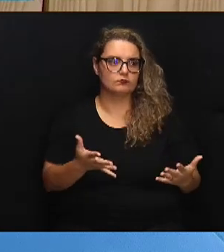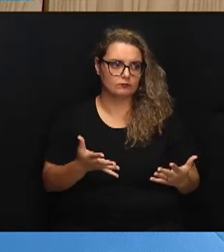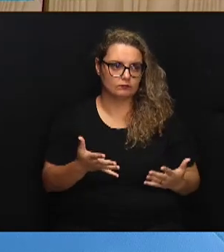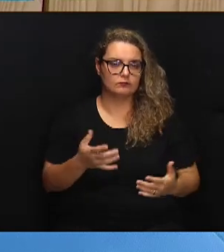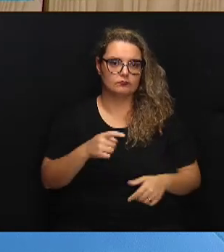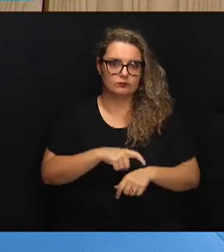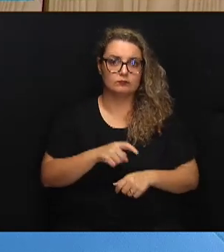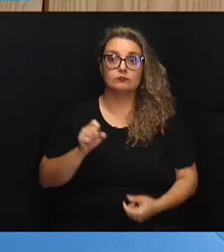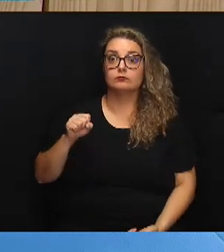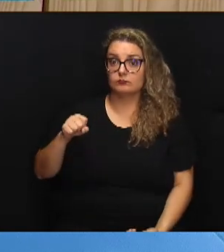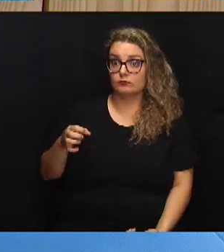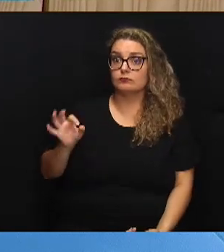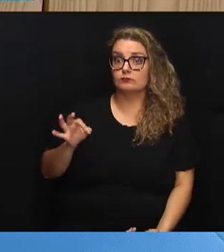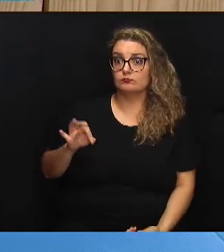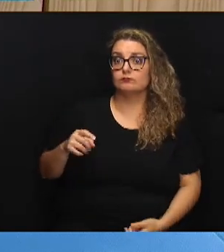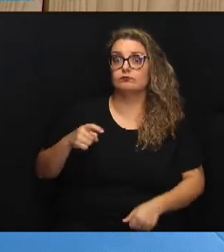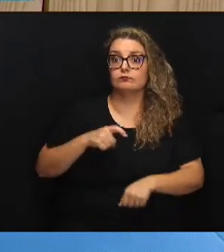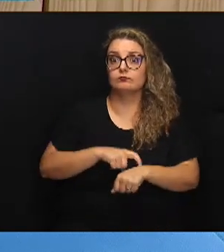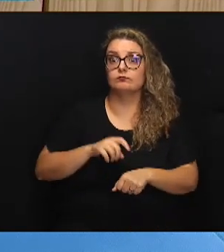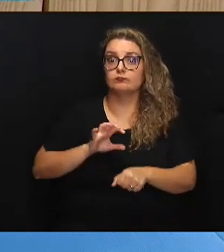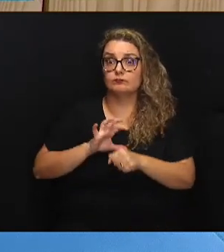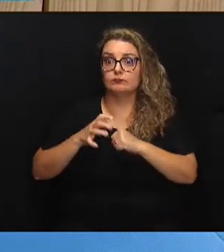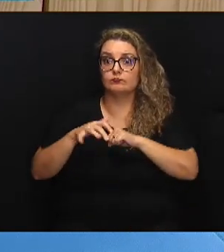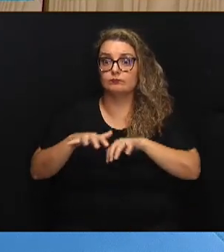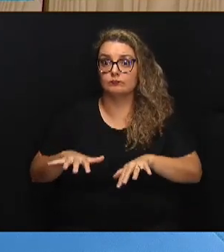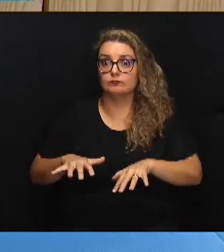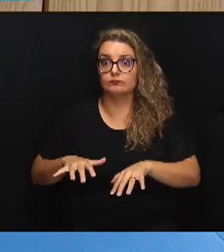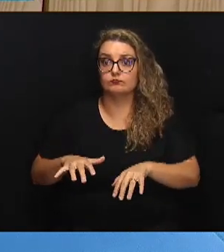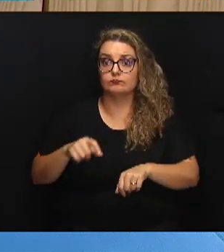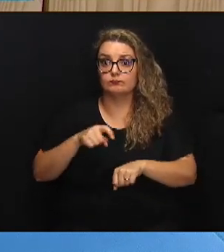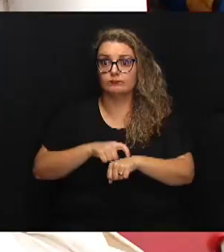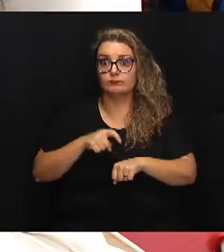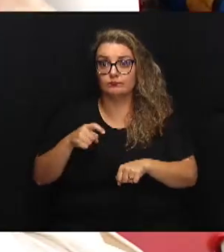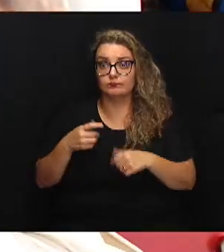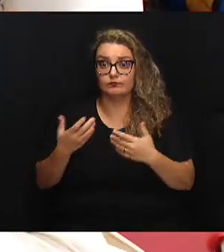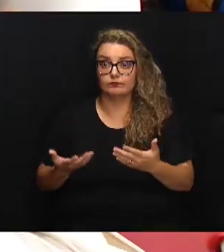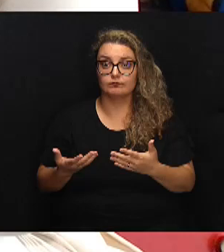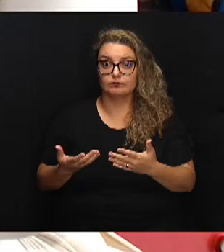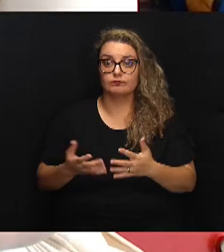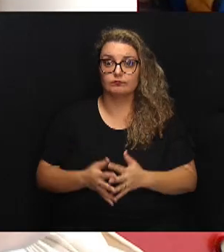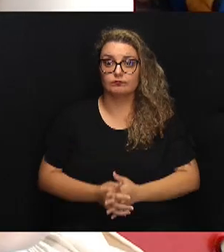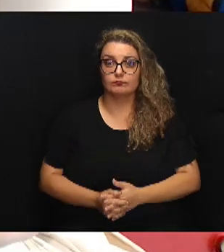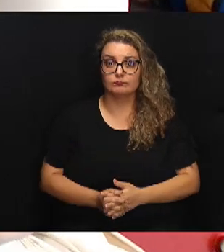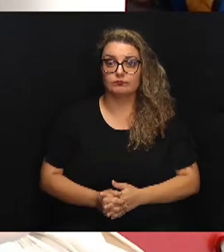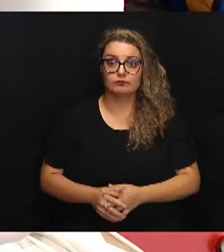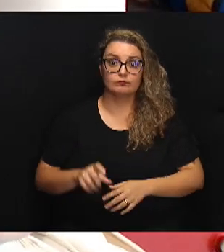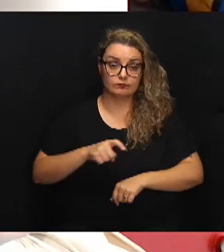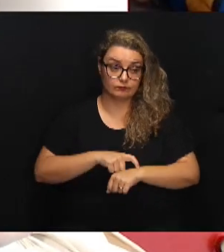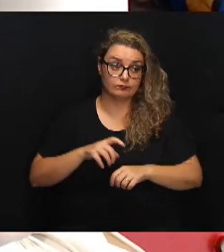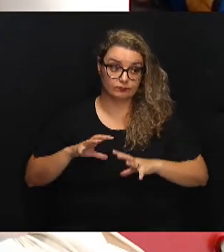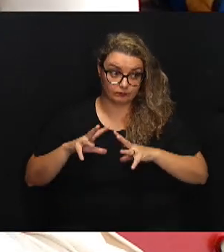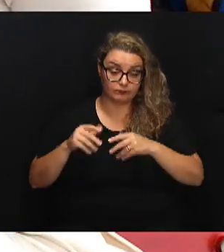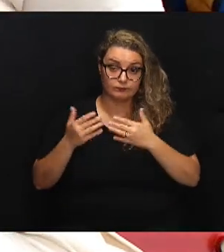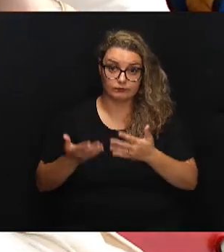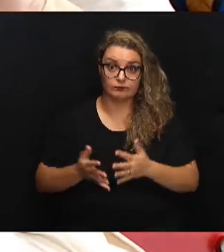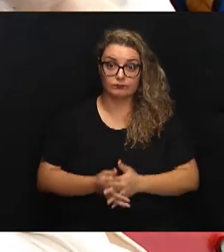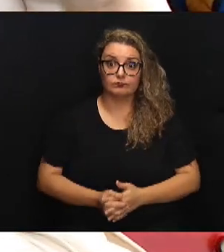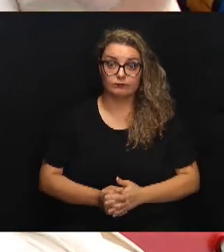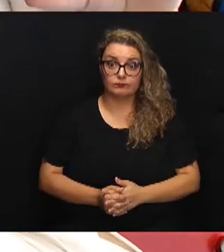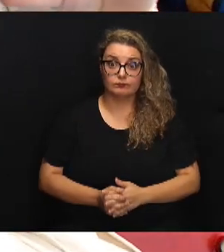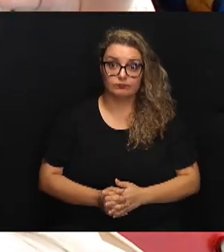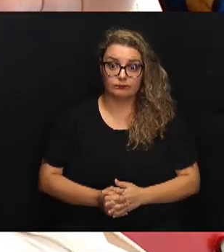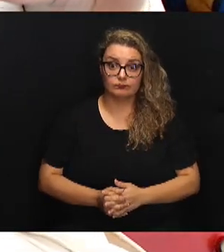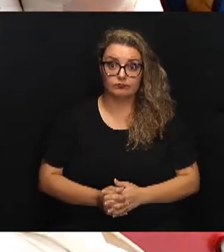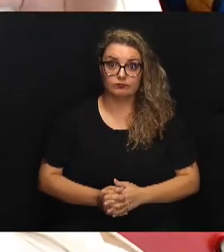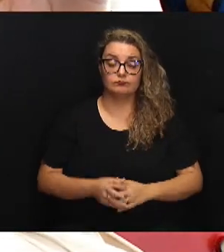gente teve esse período de pandemia e com o período dessa situação toda, a gente ficou